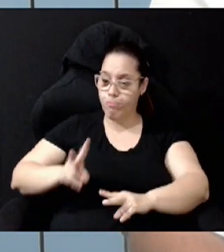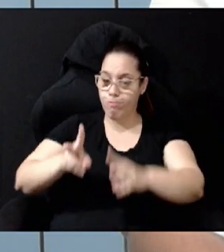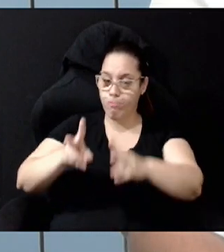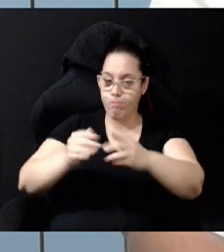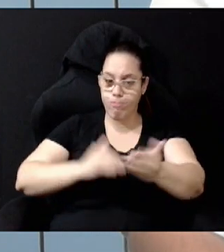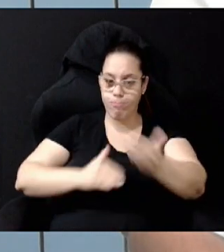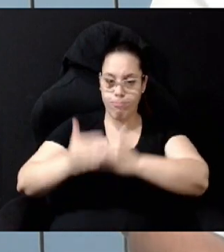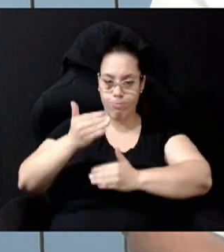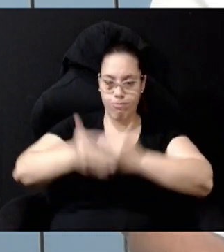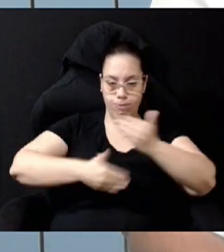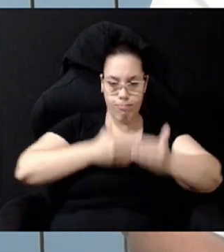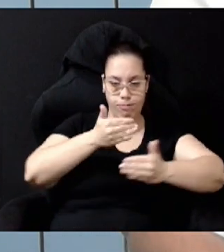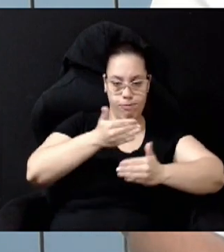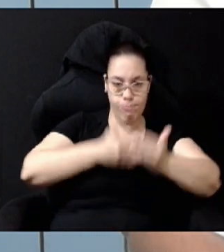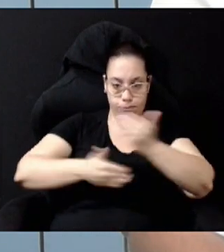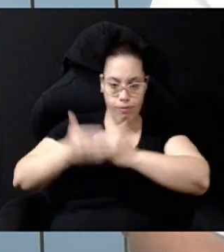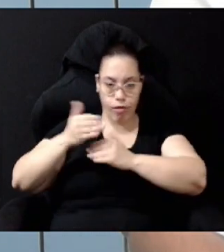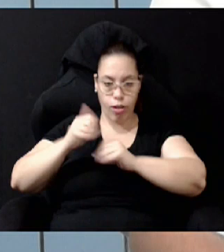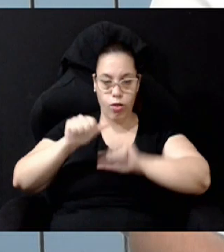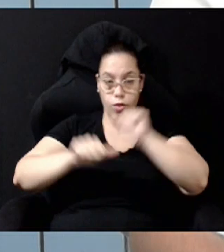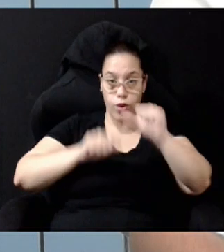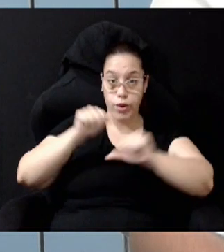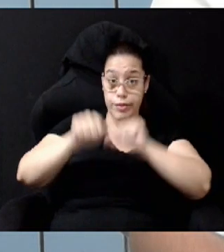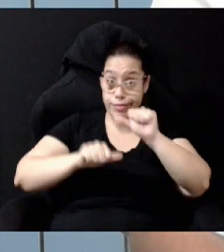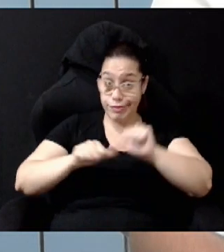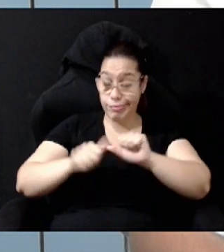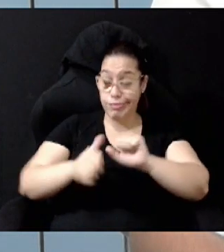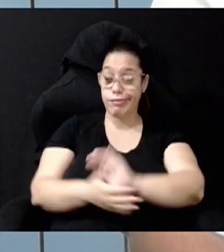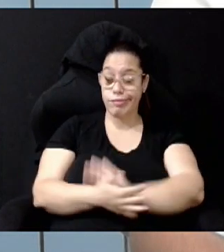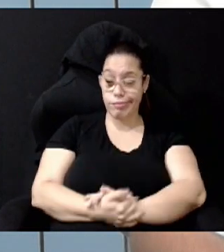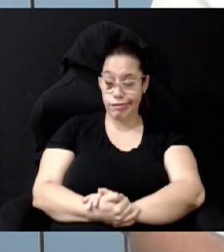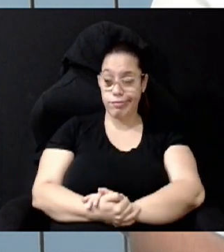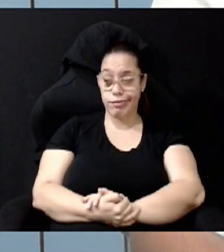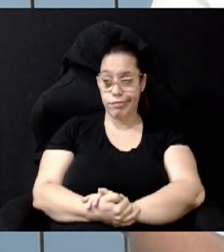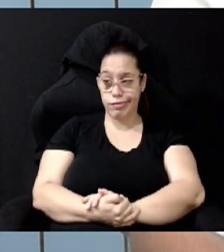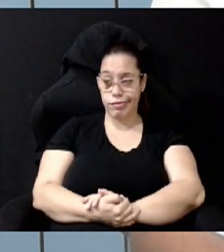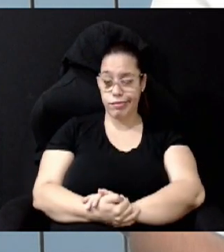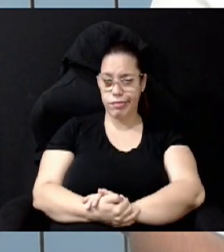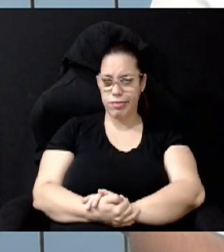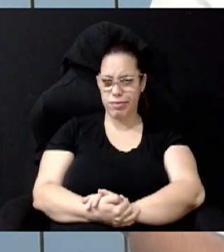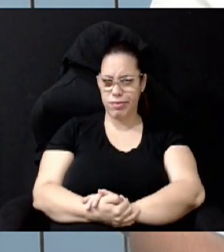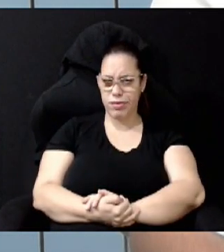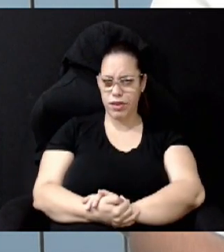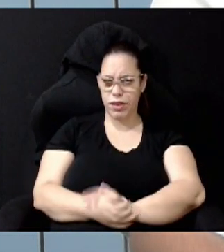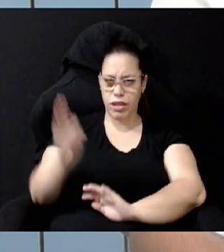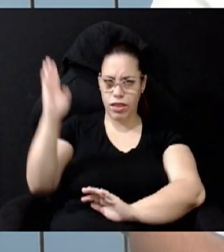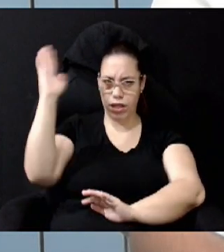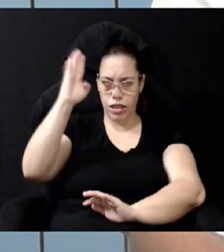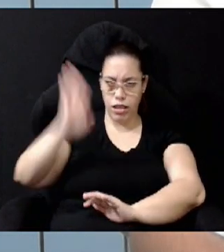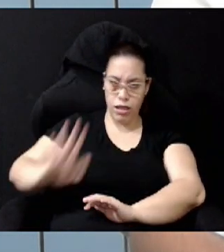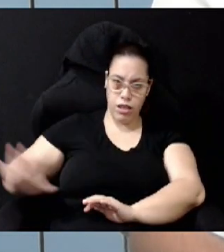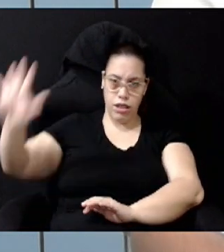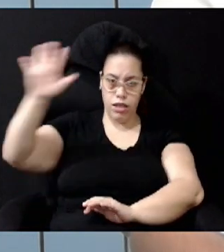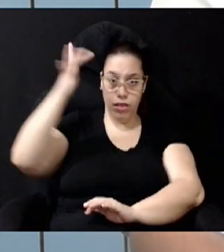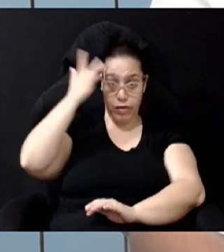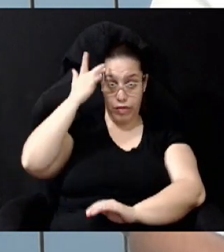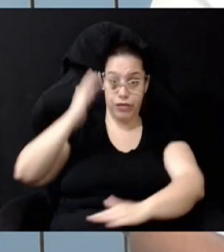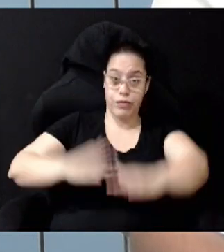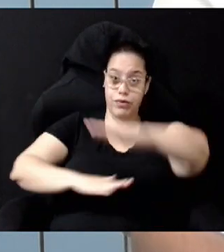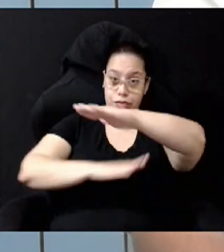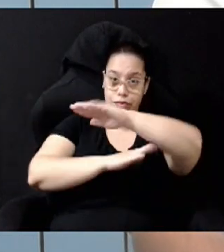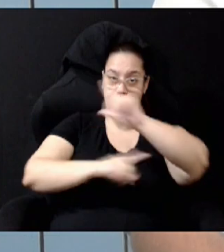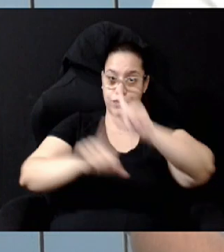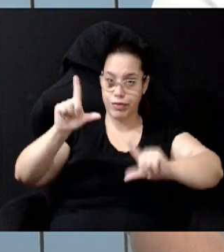importantes para mudar essa questão em nível internacional. Por isso, acho que a TV Câmara